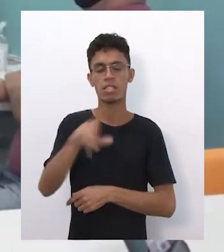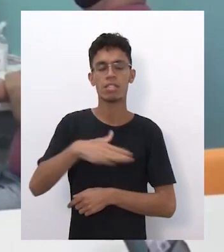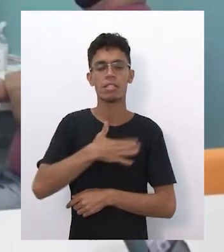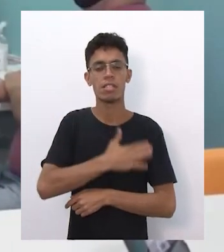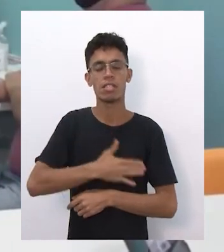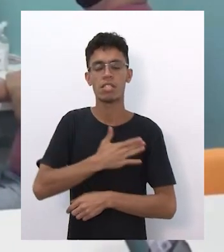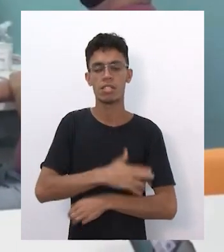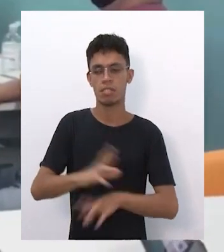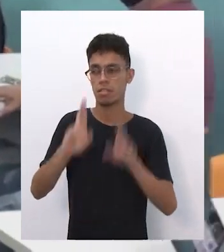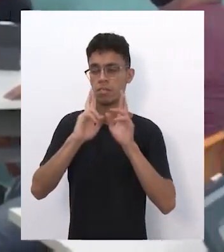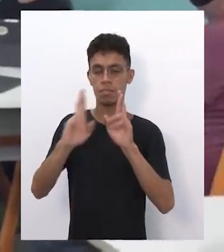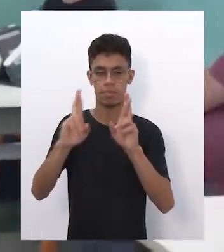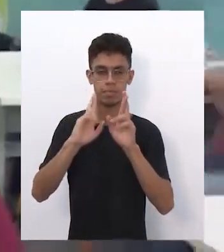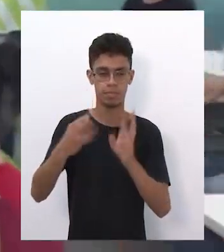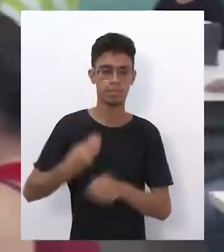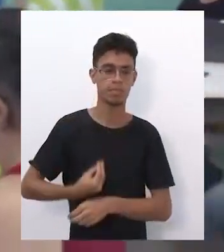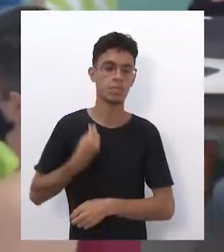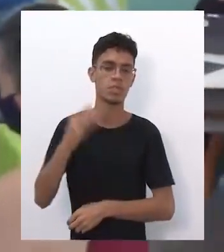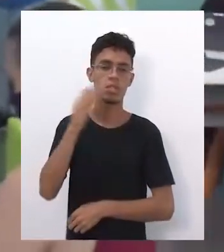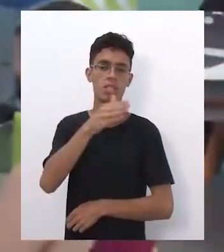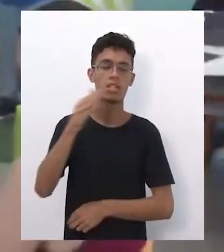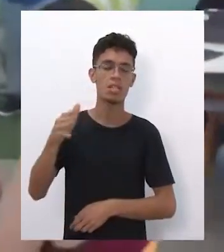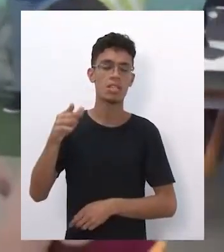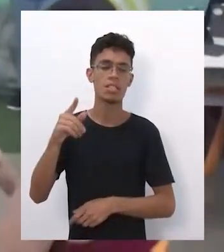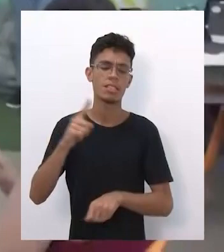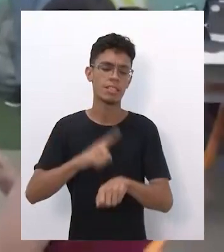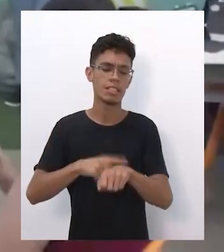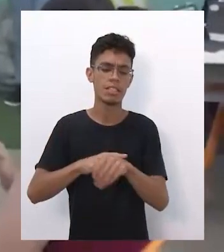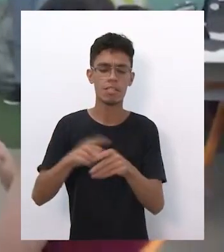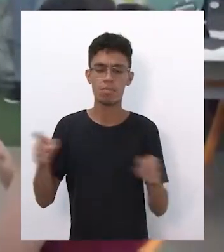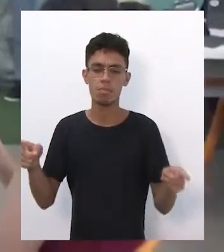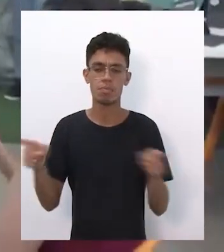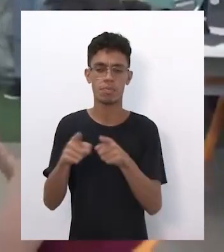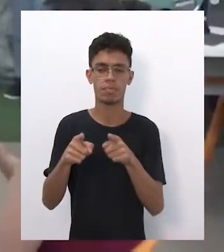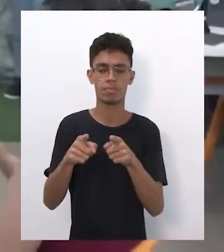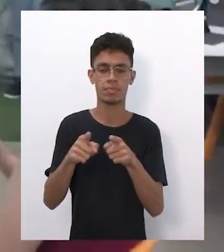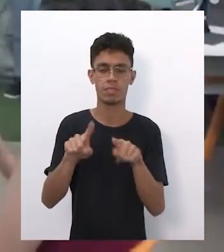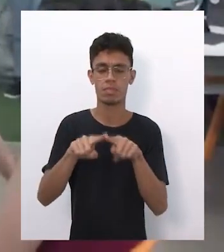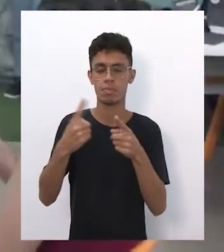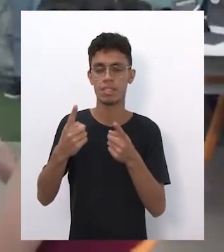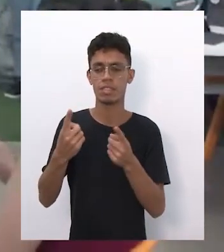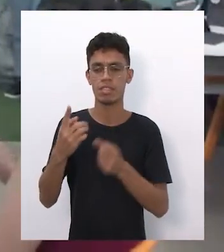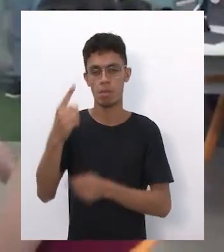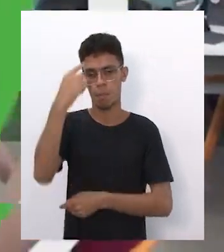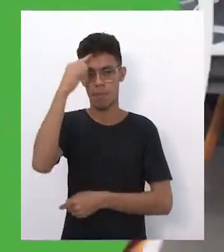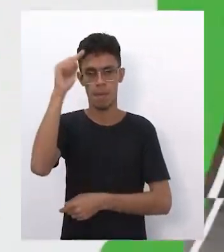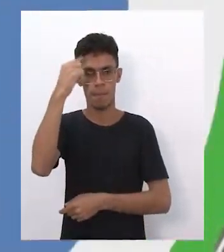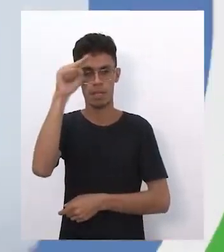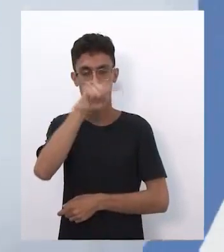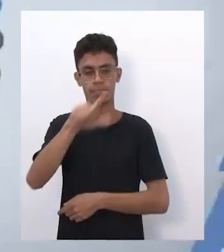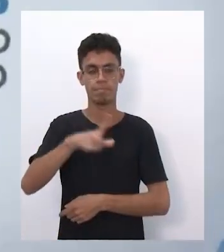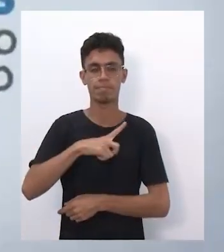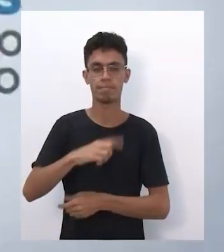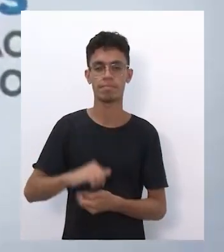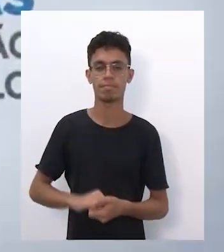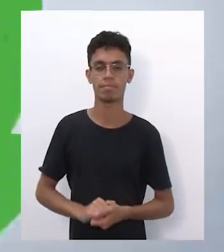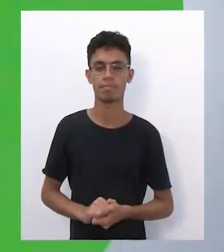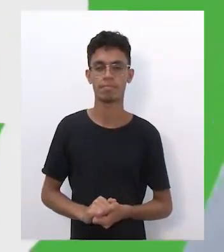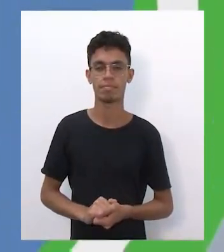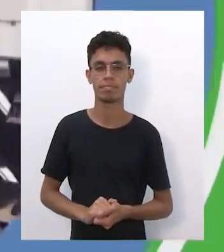tenham vivenciado, né? É uma aulinha um pouco curta, mas que borbulhem ideias na cabeça de vocês.